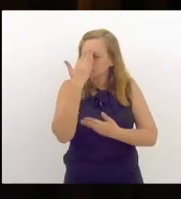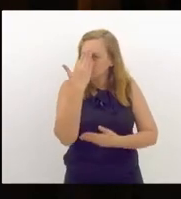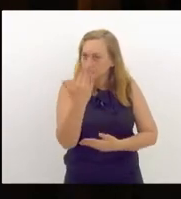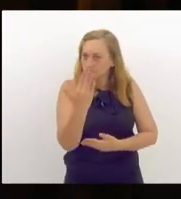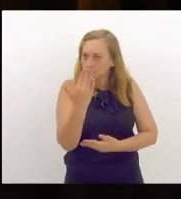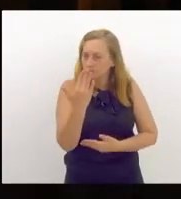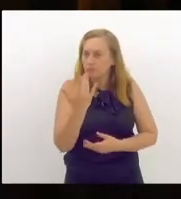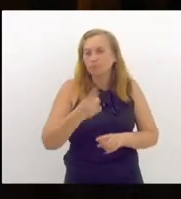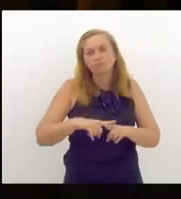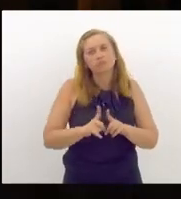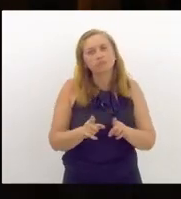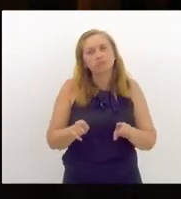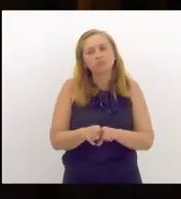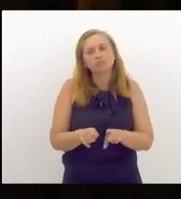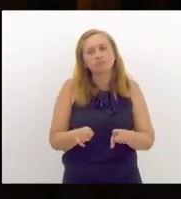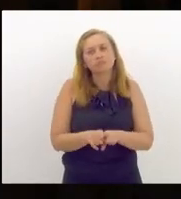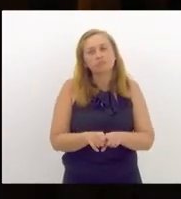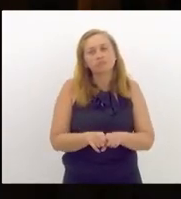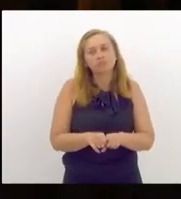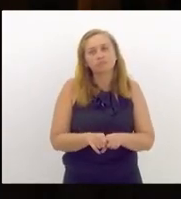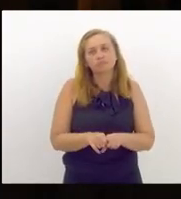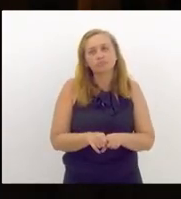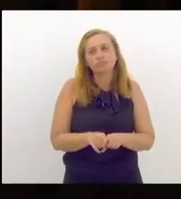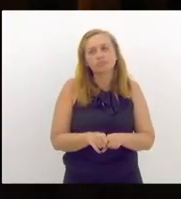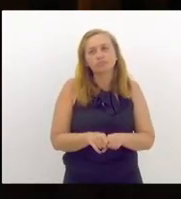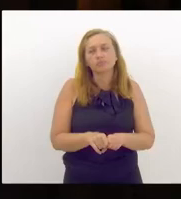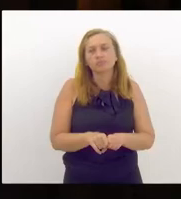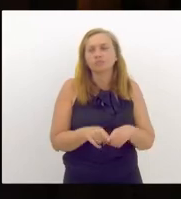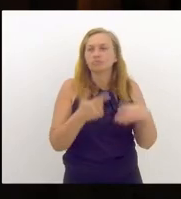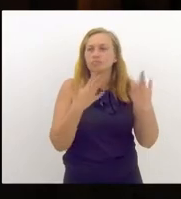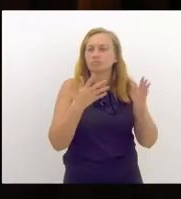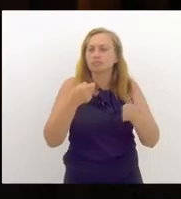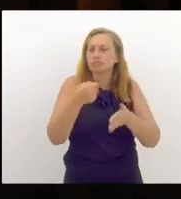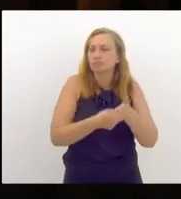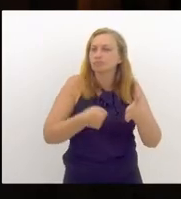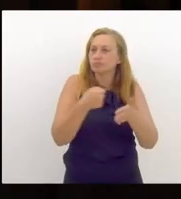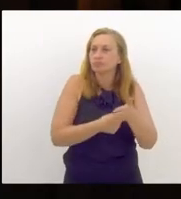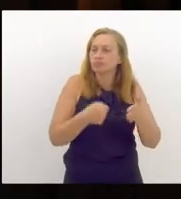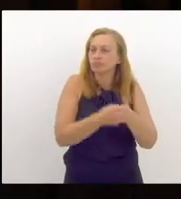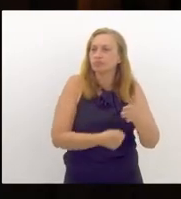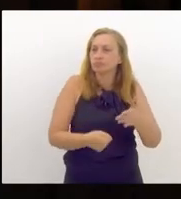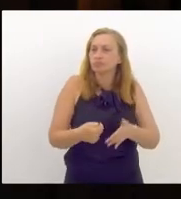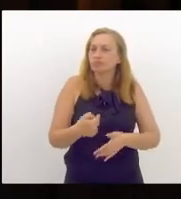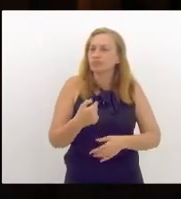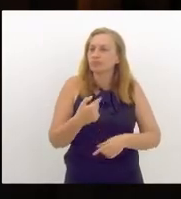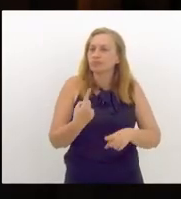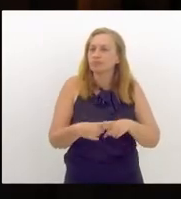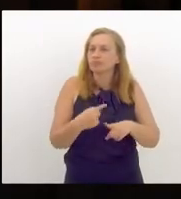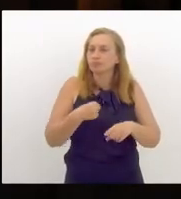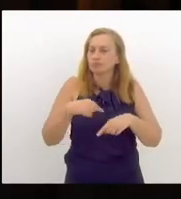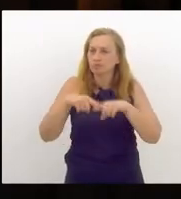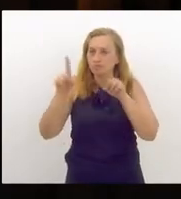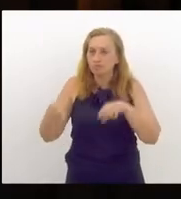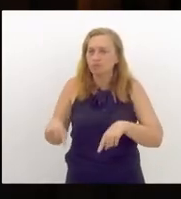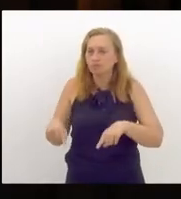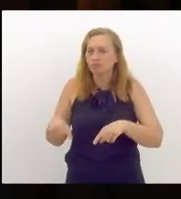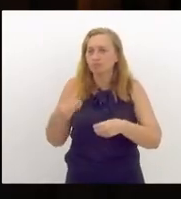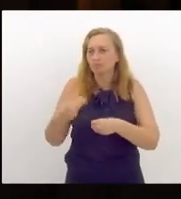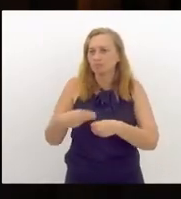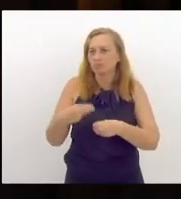Mas temos que referenciar essa luta porque eu sou uma servidora Municipal